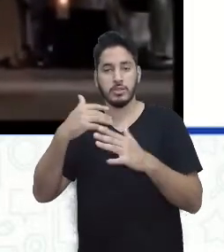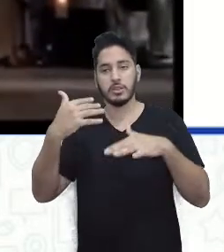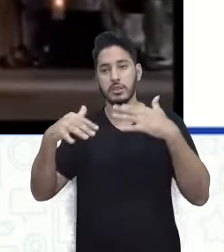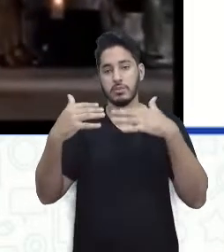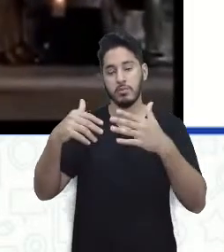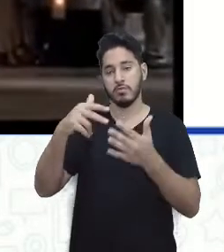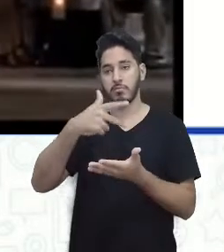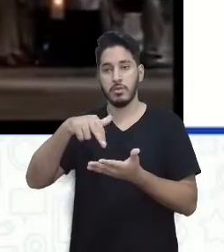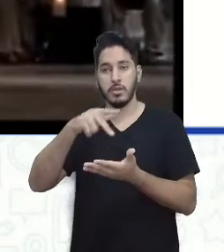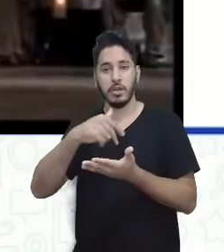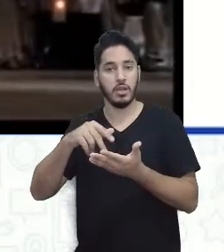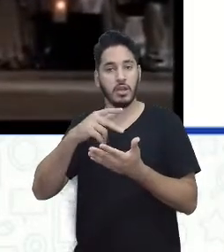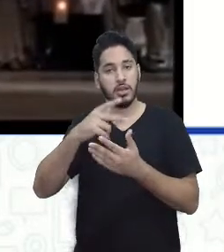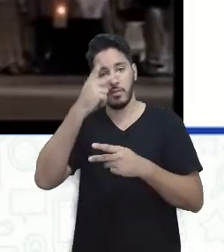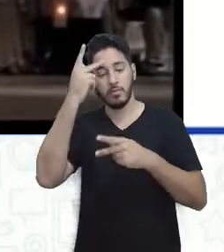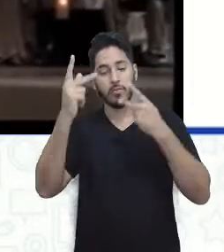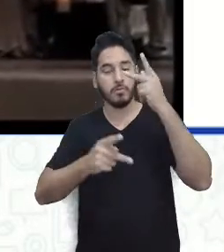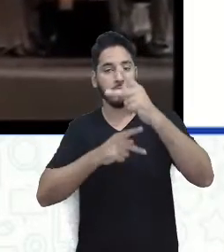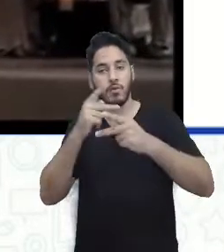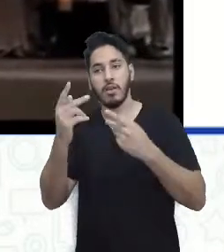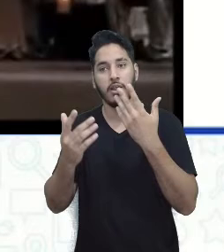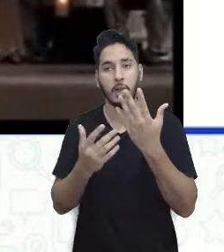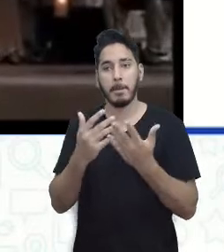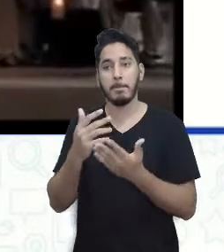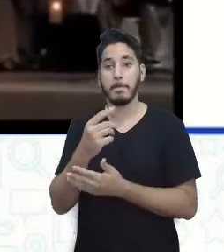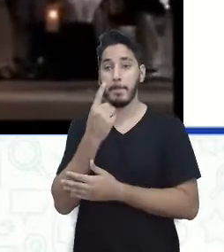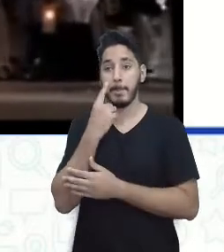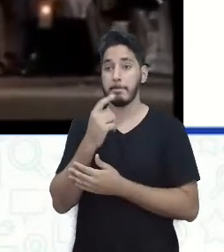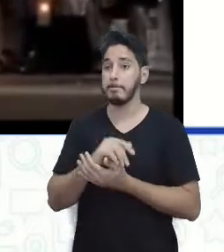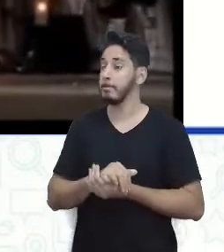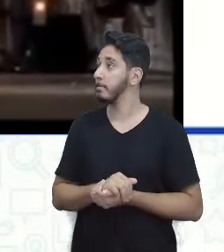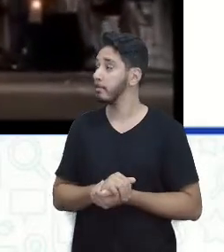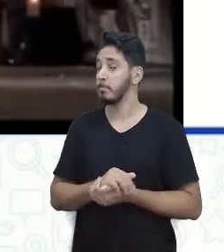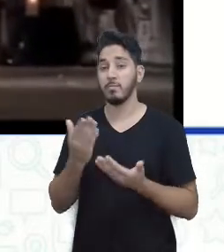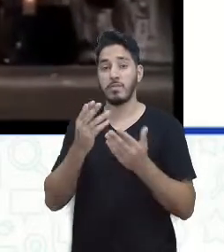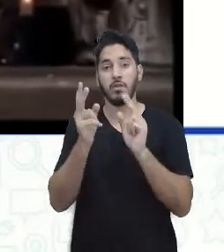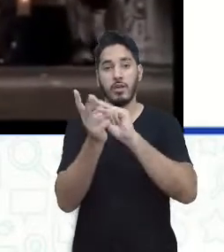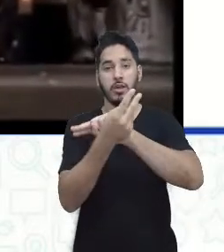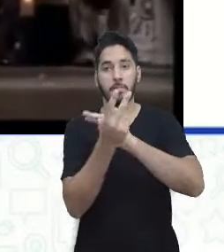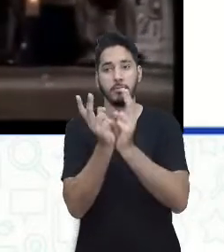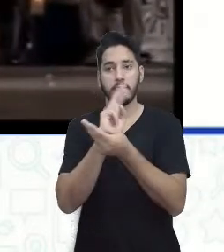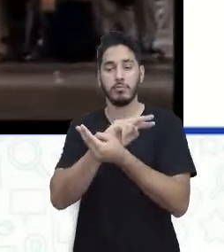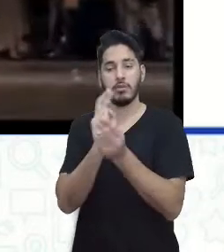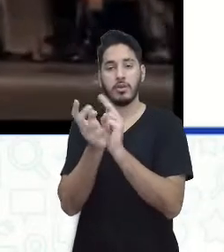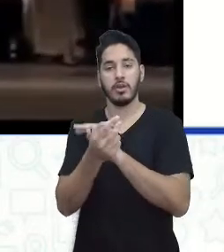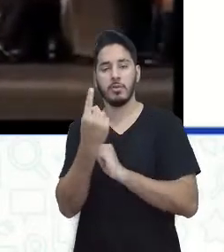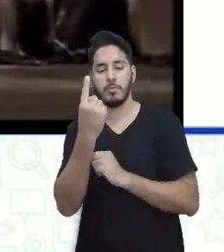danças populares, né? Ele vai trazendo, ó, ele fez agora a capoeira,